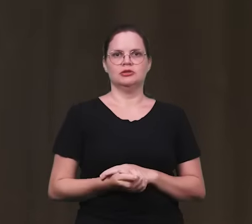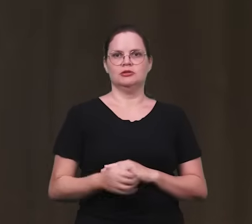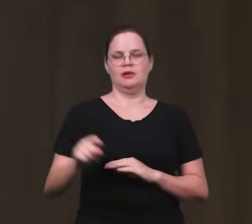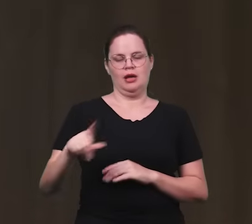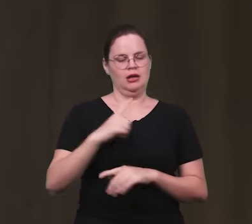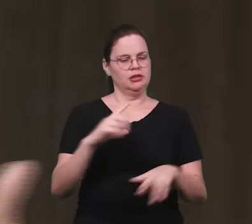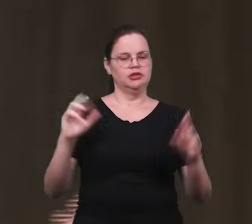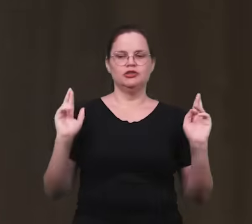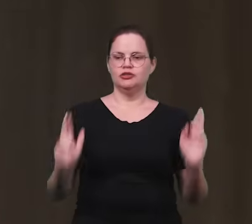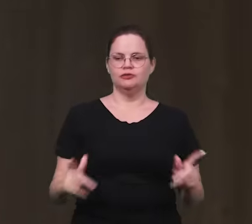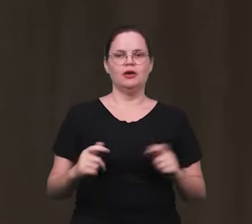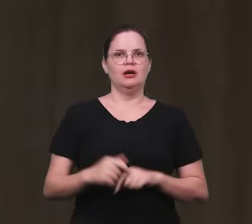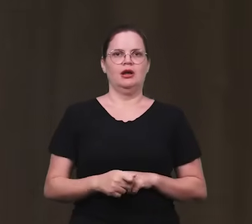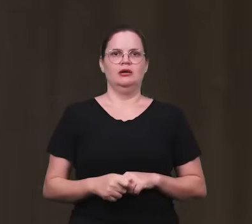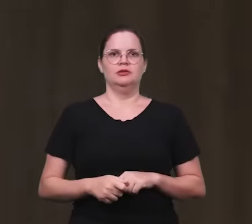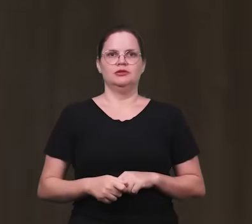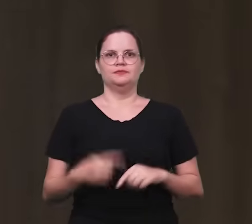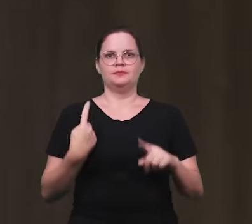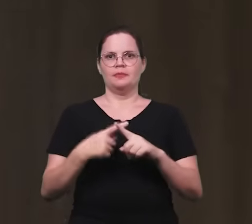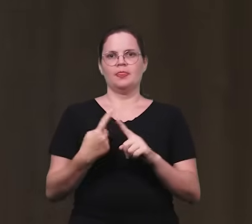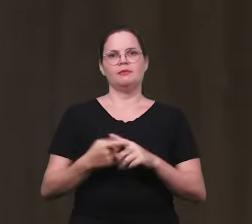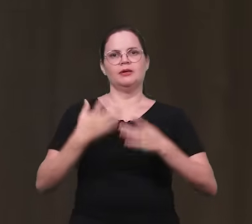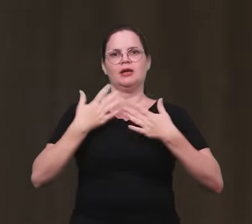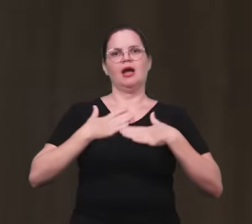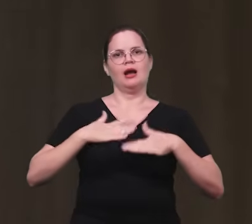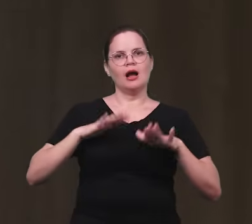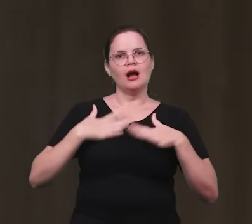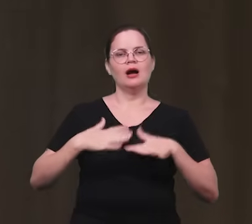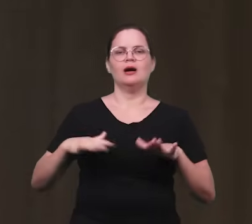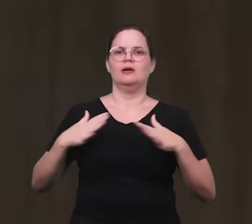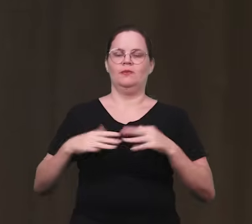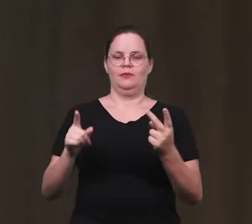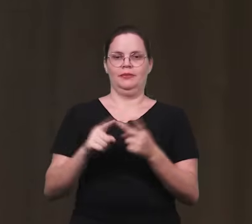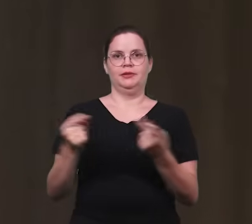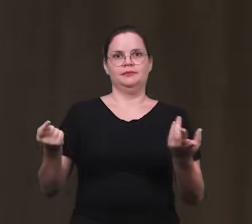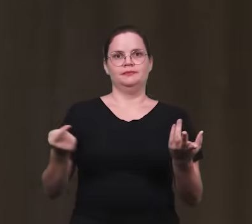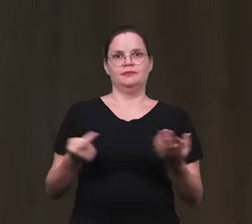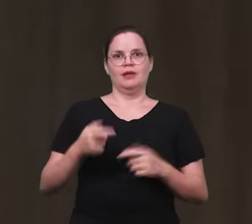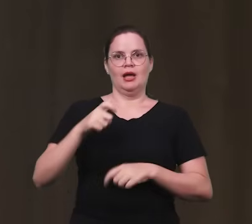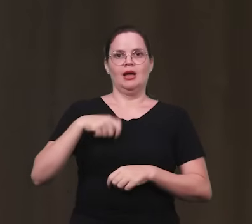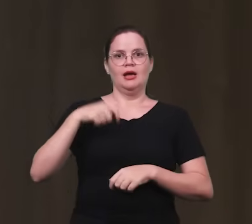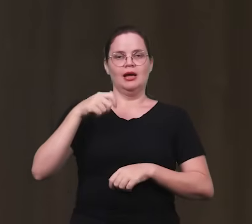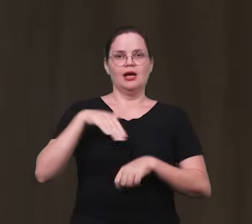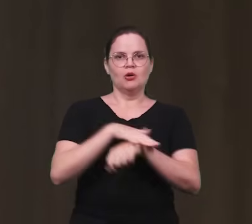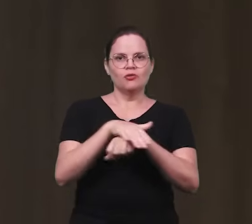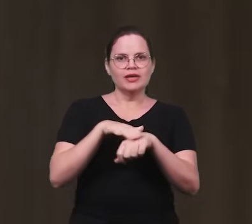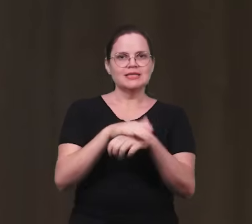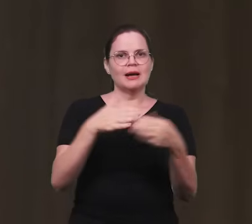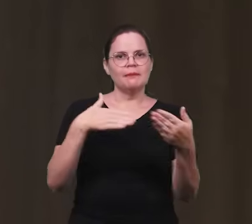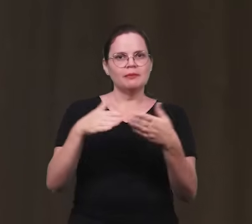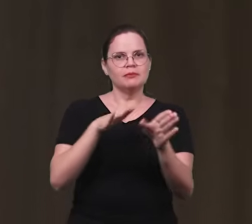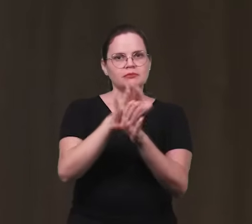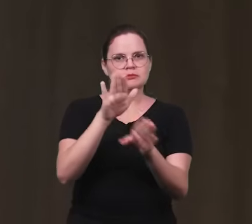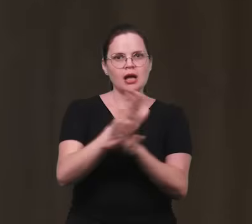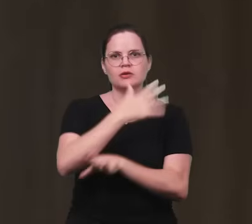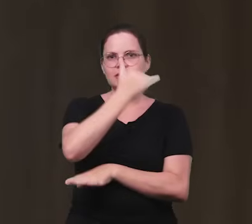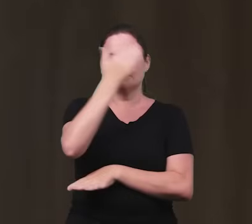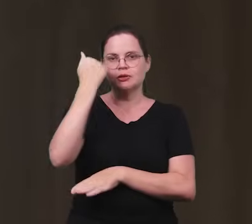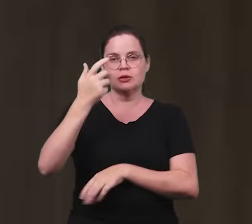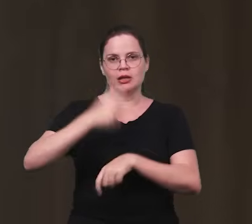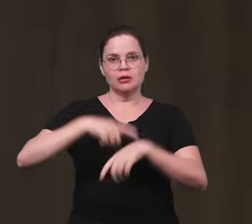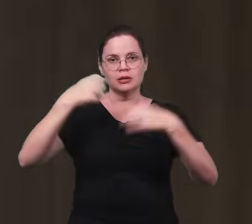forma diferente. É o espírito manso e quieto, é a palavra na hora certa, uma palavra de sabedoria. Então, o